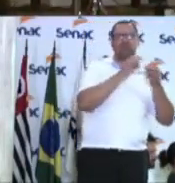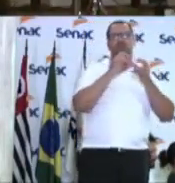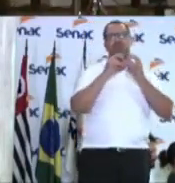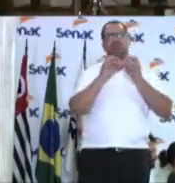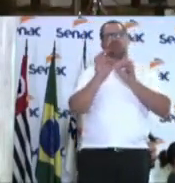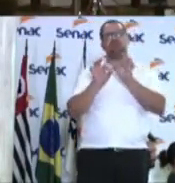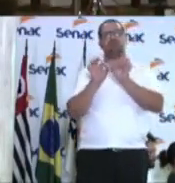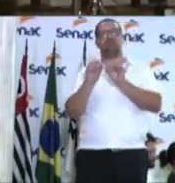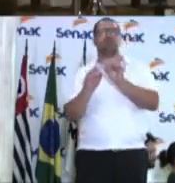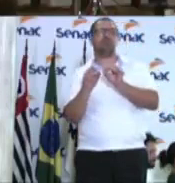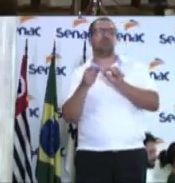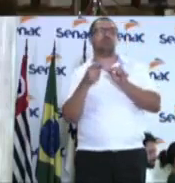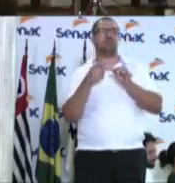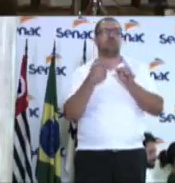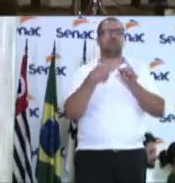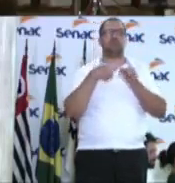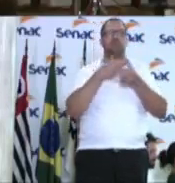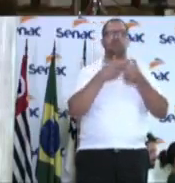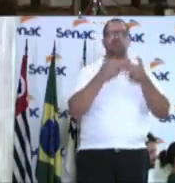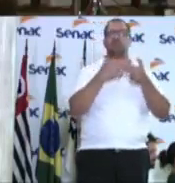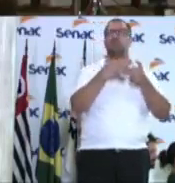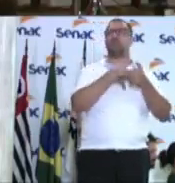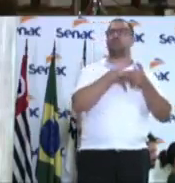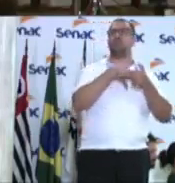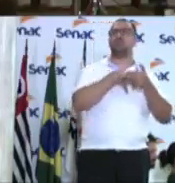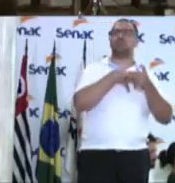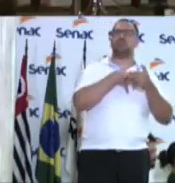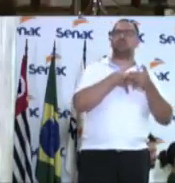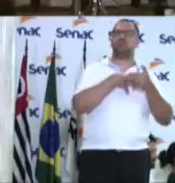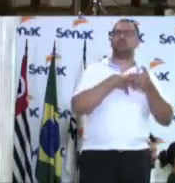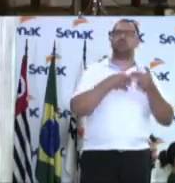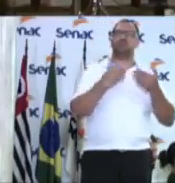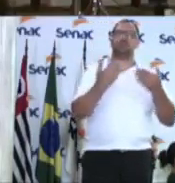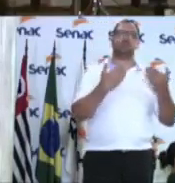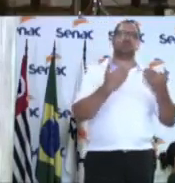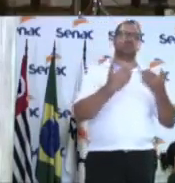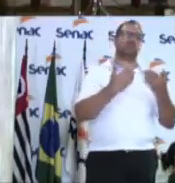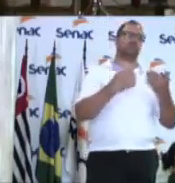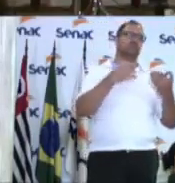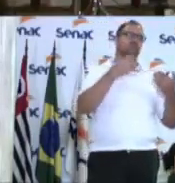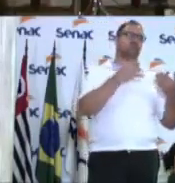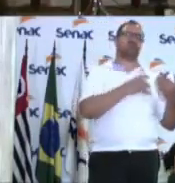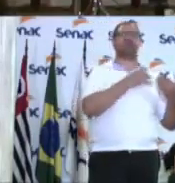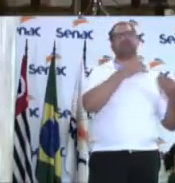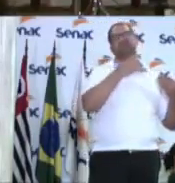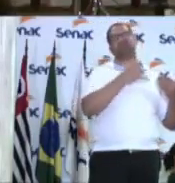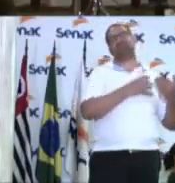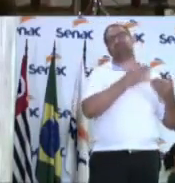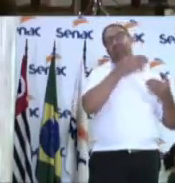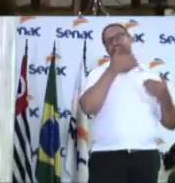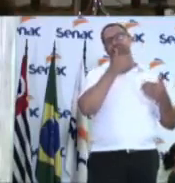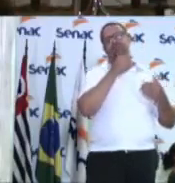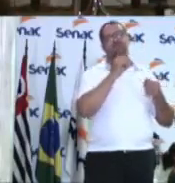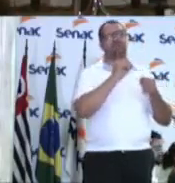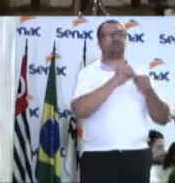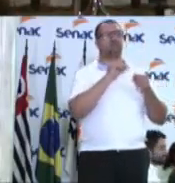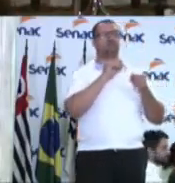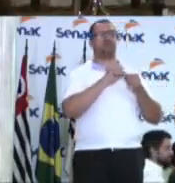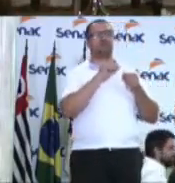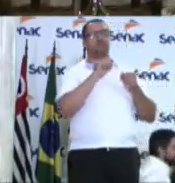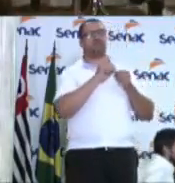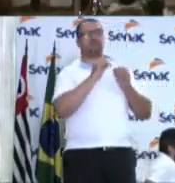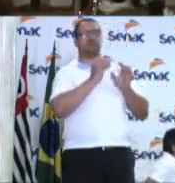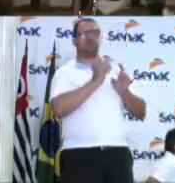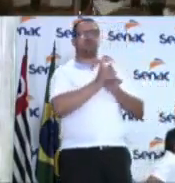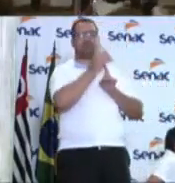um. E gerou um clima medonho, e que foi a melhor coisa que ela podia ter feito, porque esse incômodo fez com que as